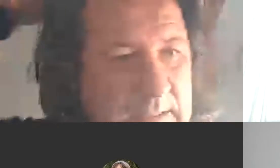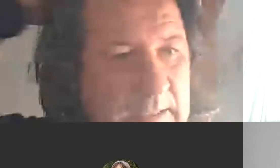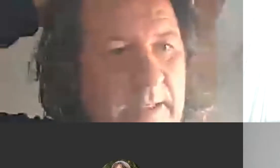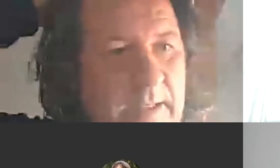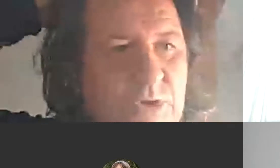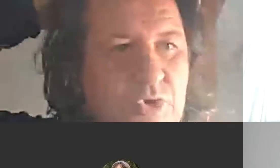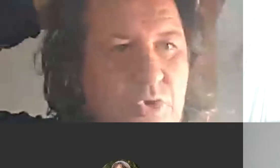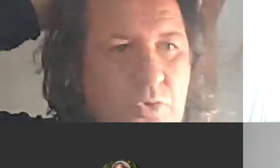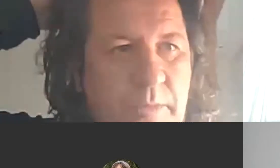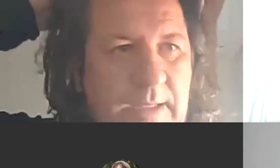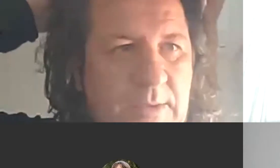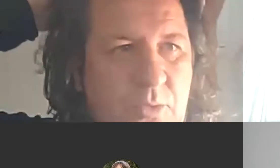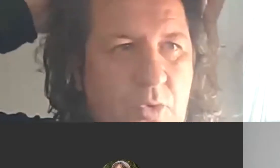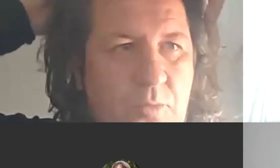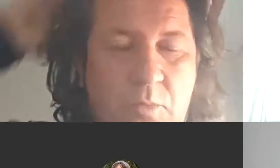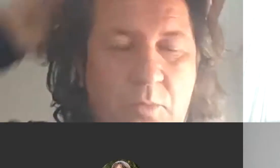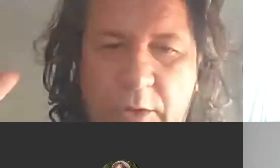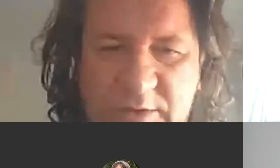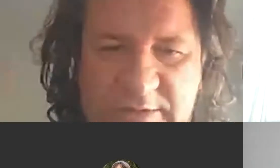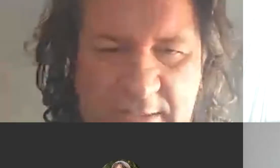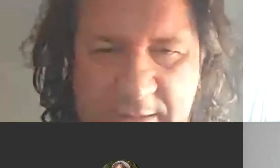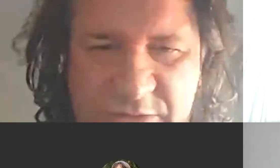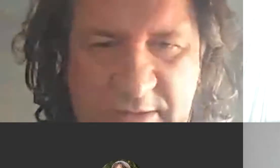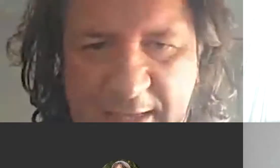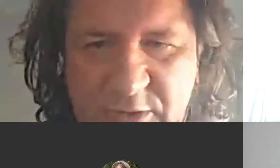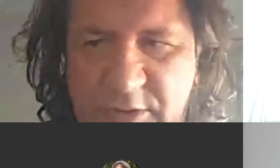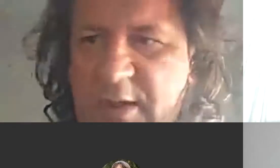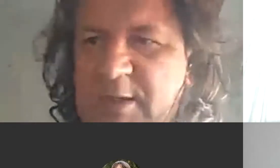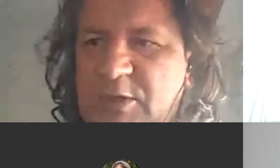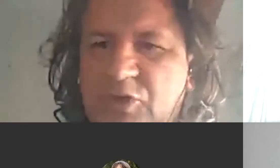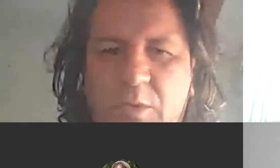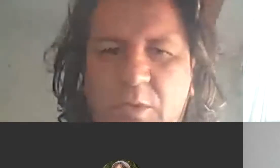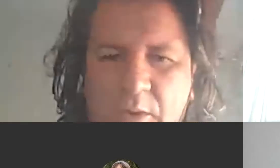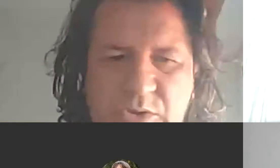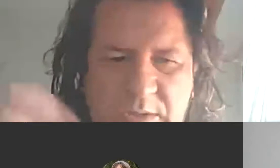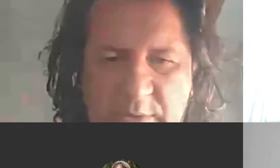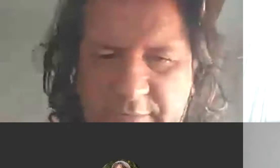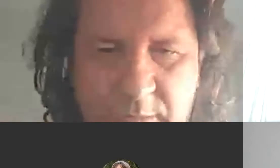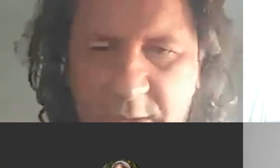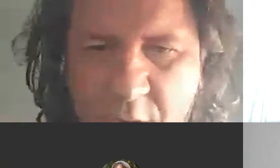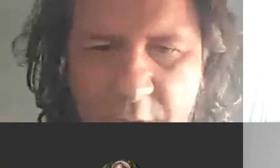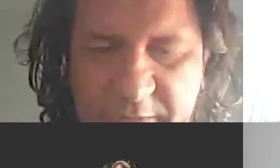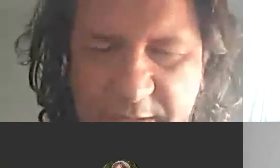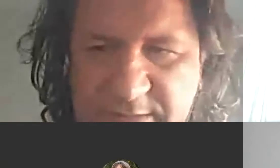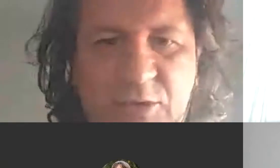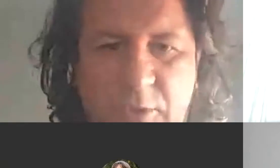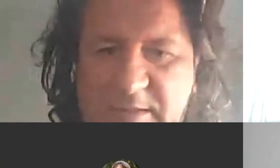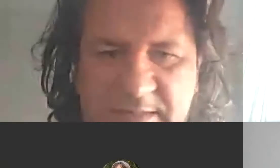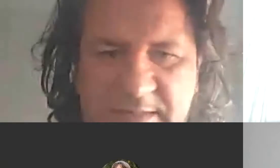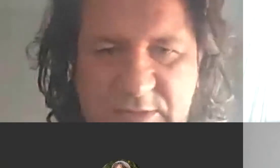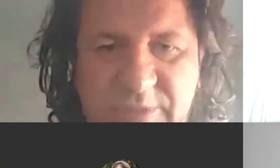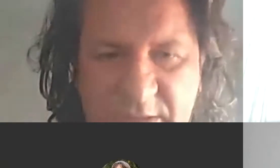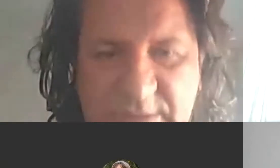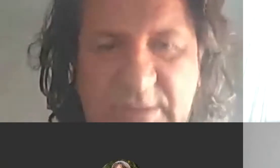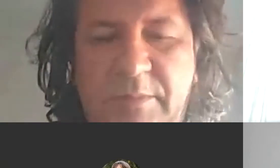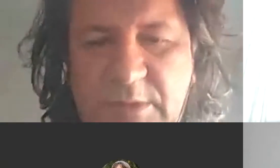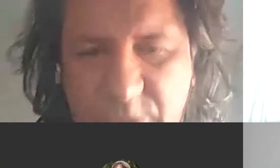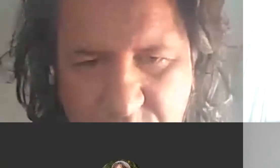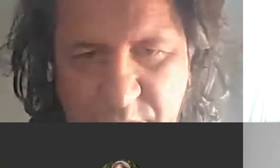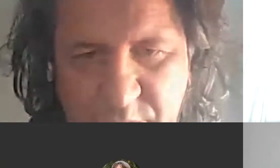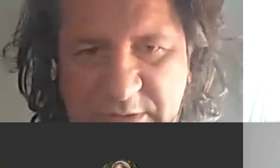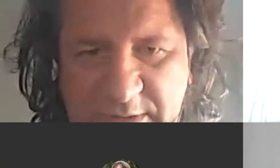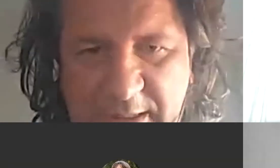exemplo, debater sobre como mudou a nossa ideia de sociedade, sobre qual são as novas formas de governance, que toma as decisões,